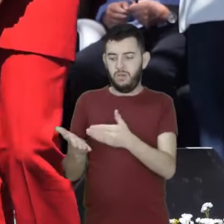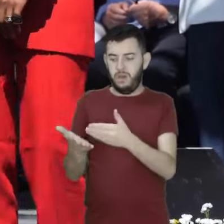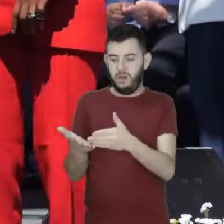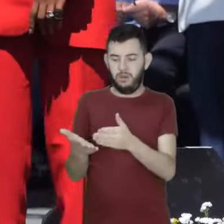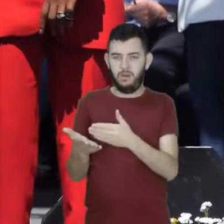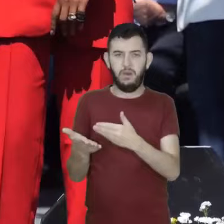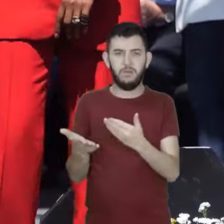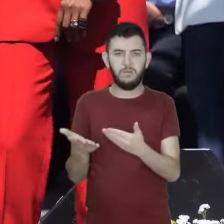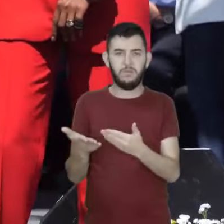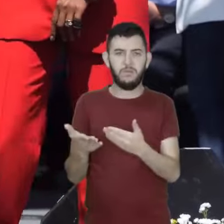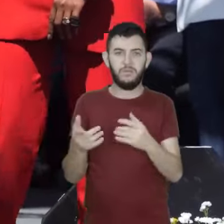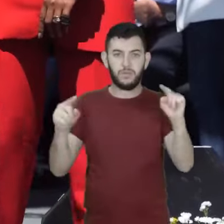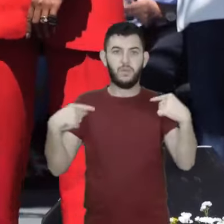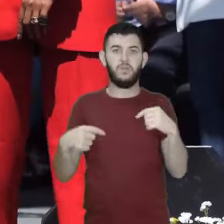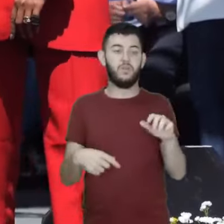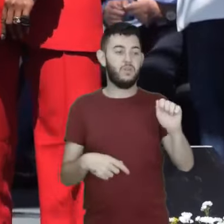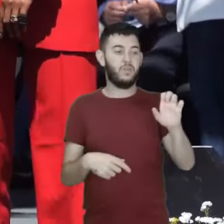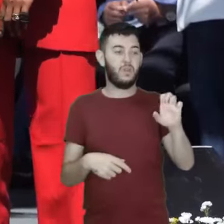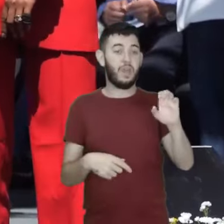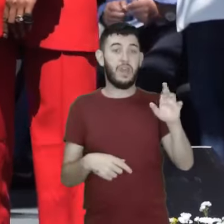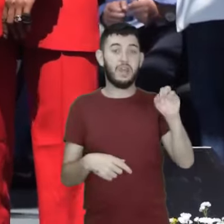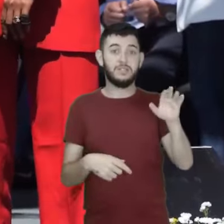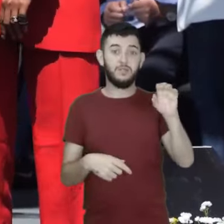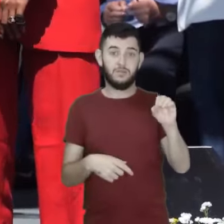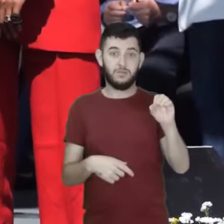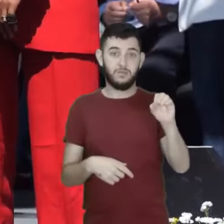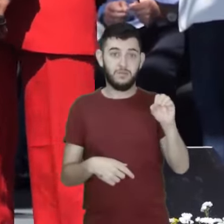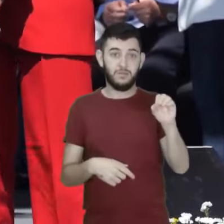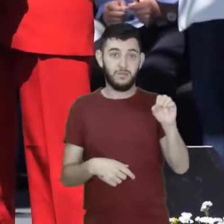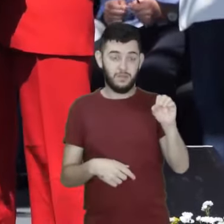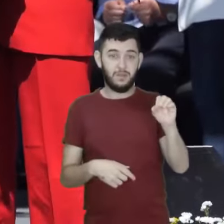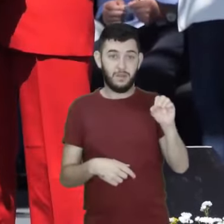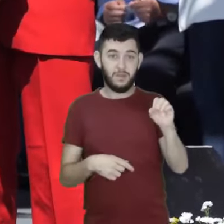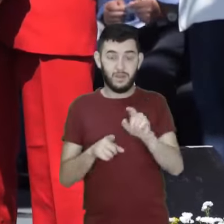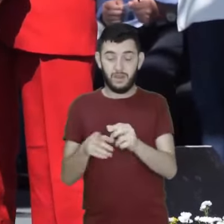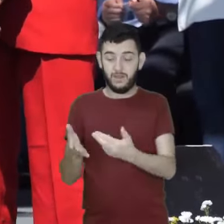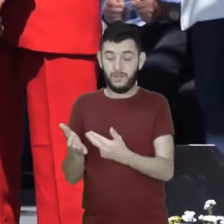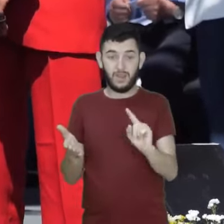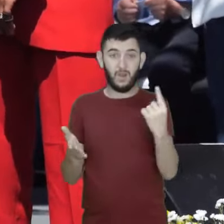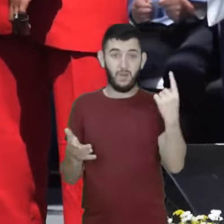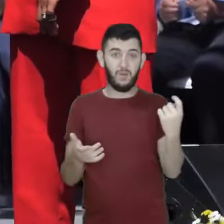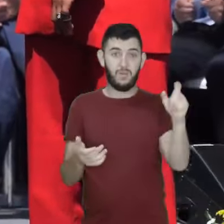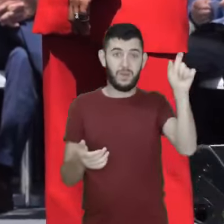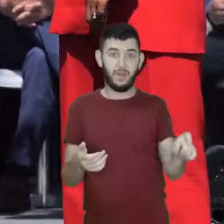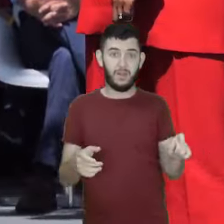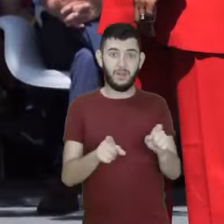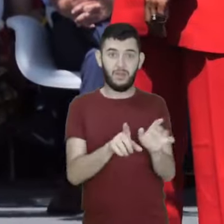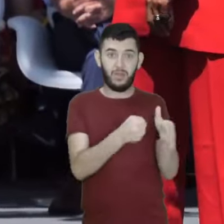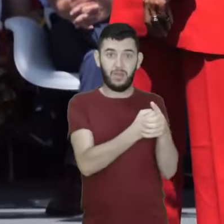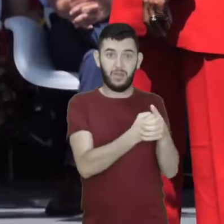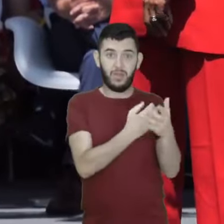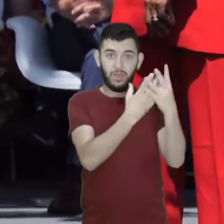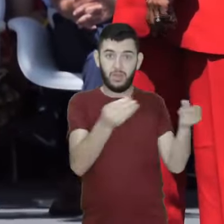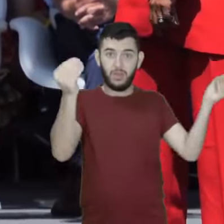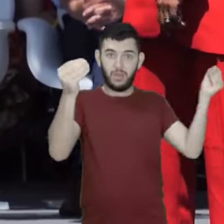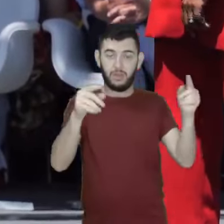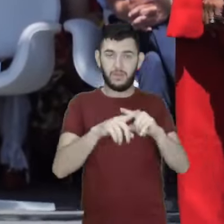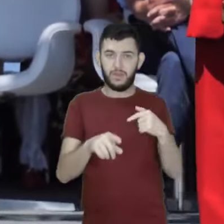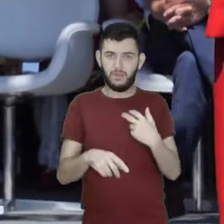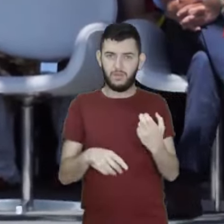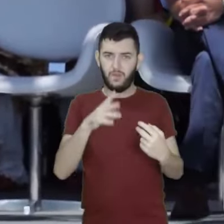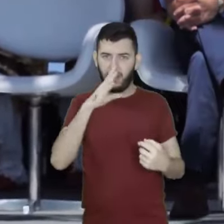E você veja uma coisa, eu nem culpo a imprensa por isso, porque eu acho que a imprensa